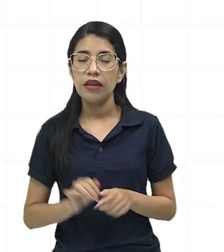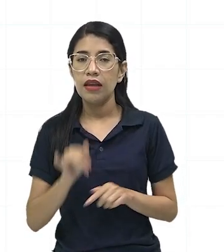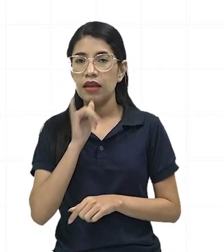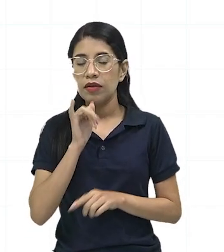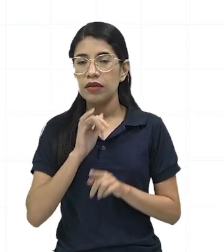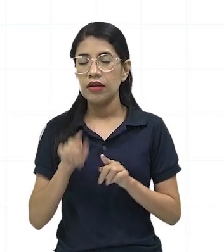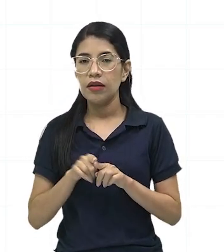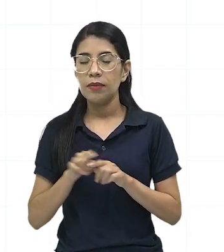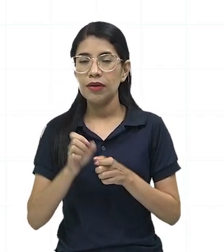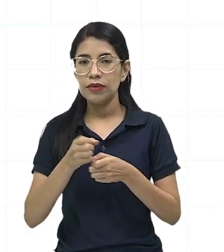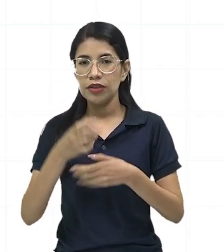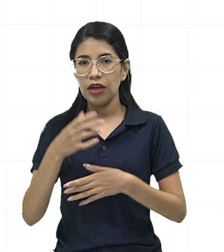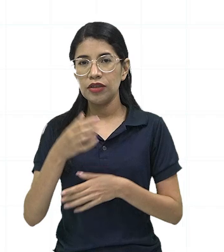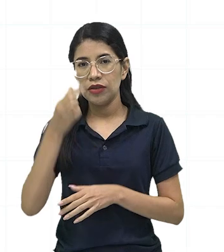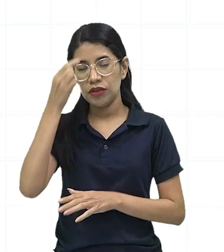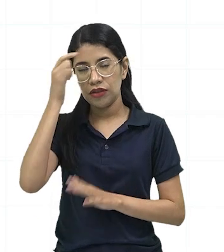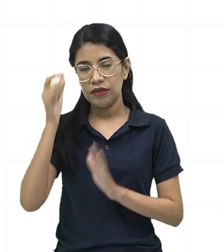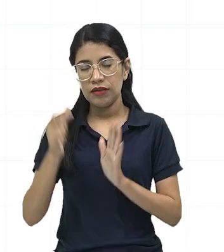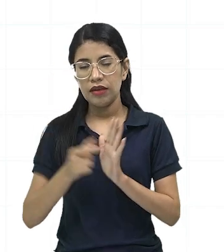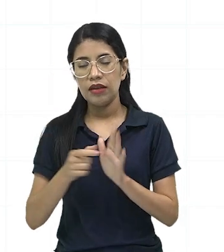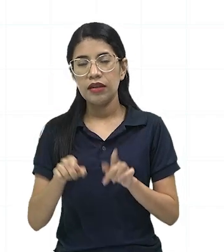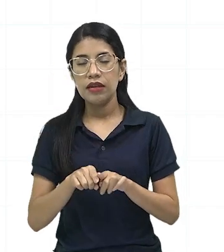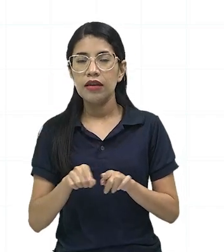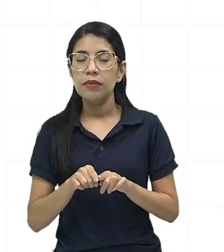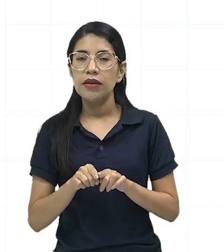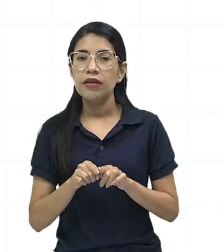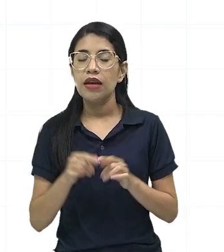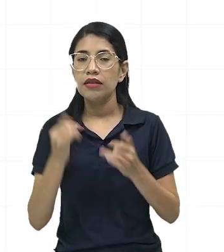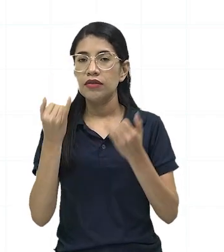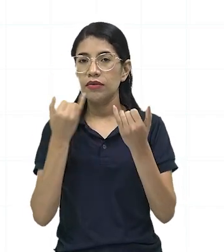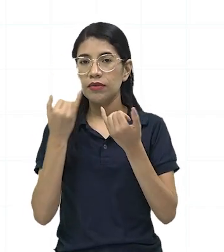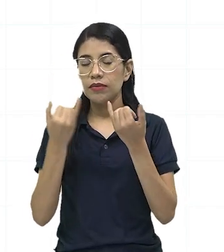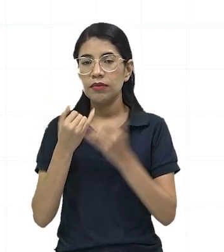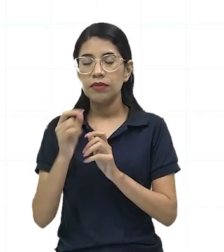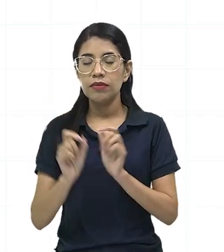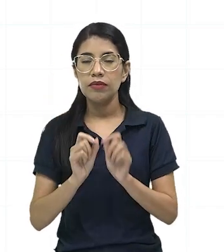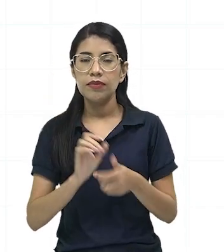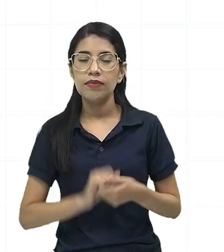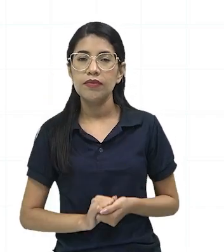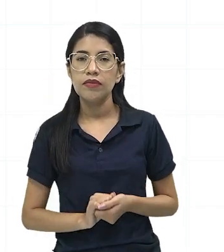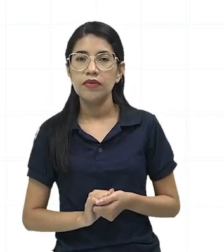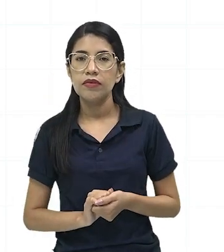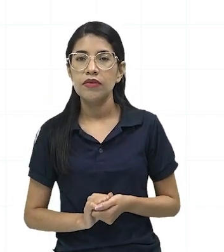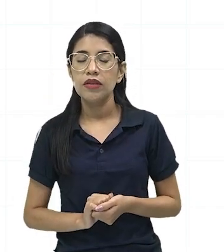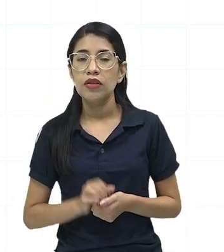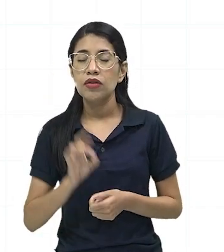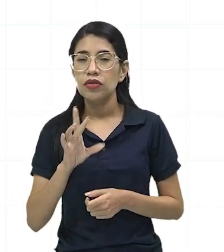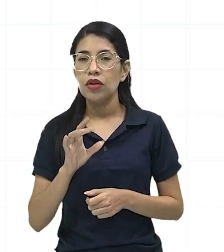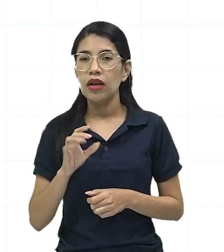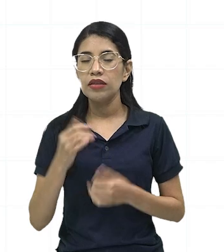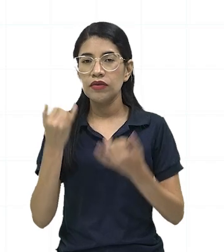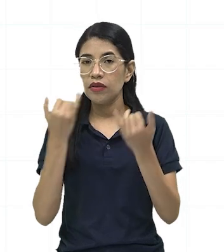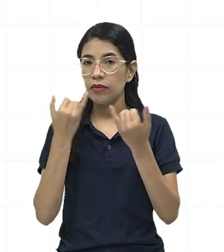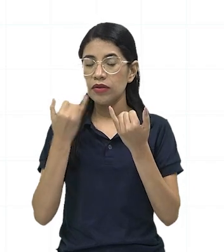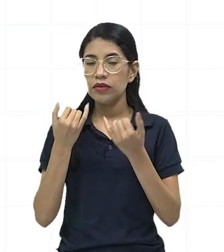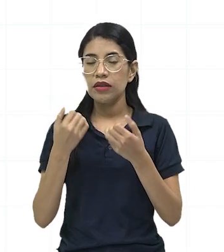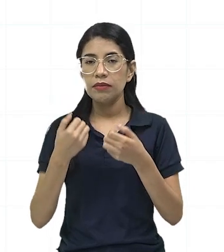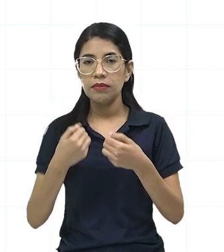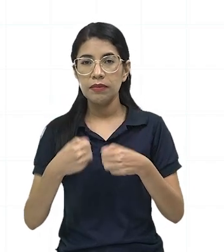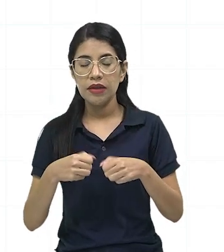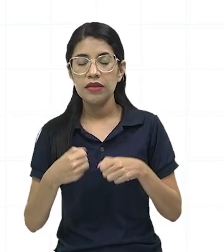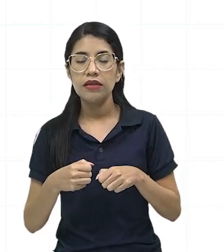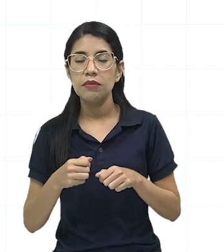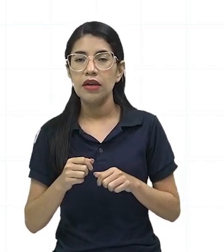inteligência artificial, que essas informações tenham, obviamente, apenas o filtro necessário para que